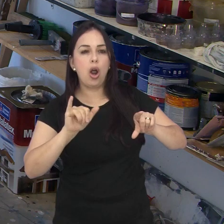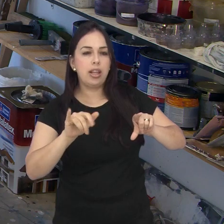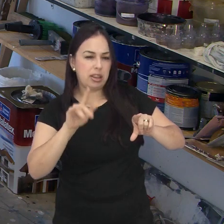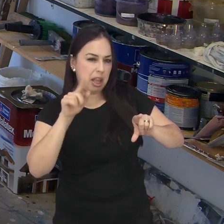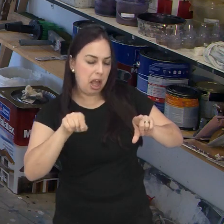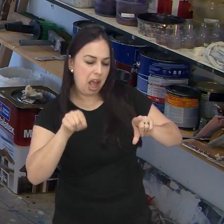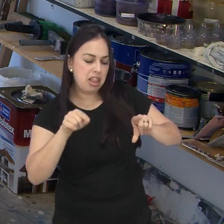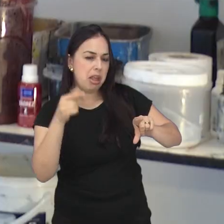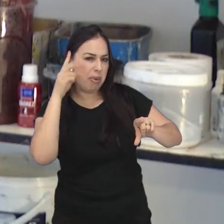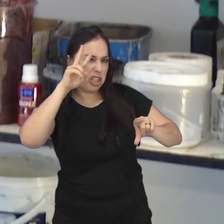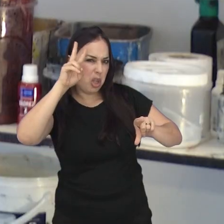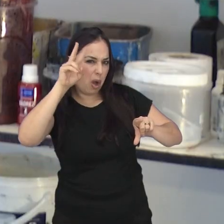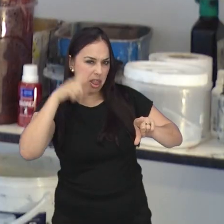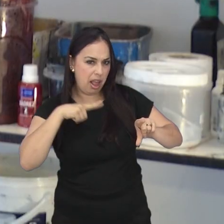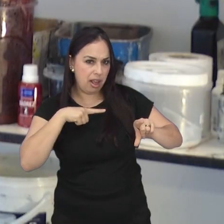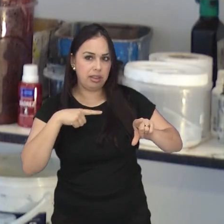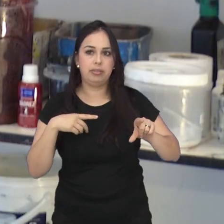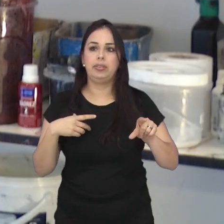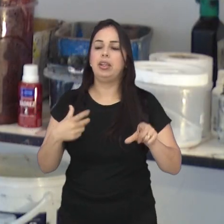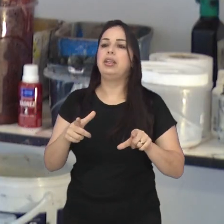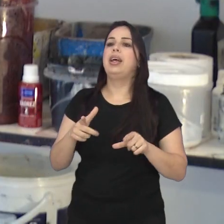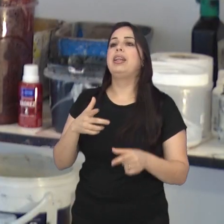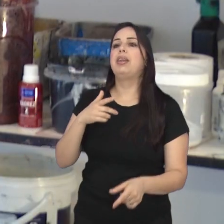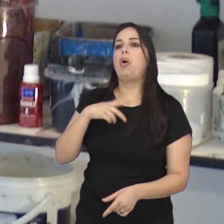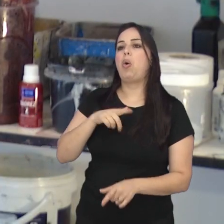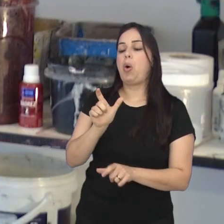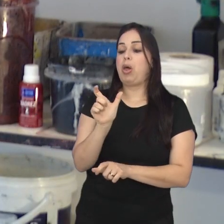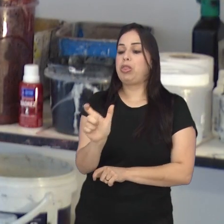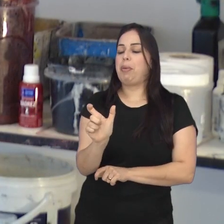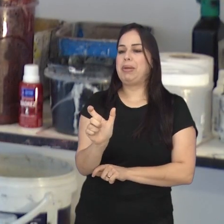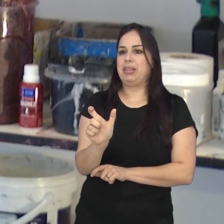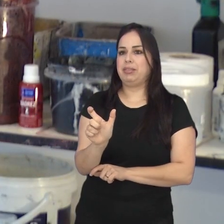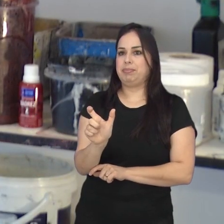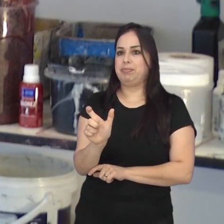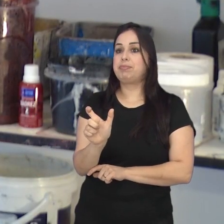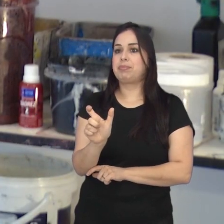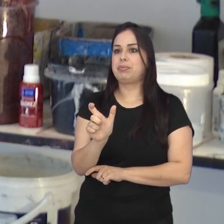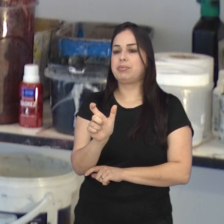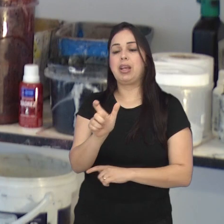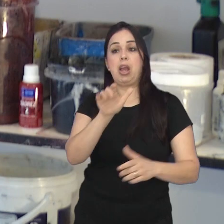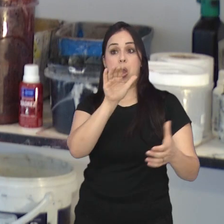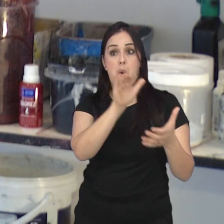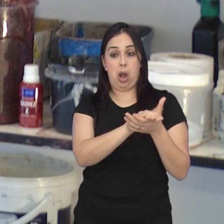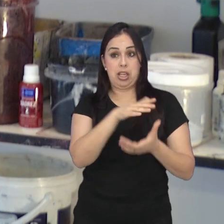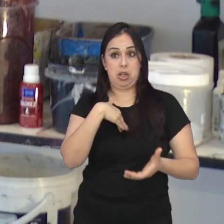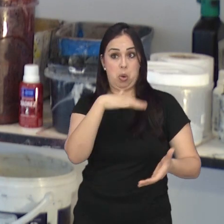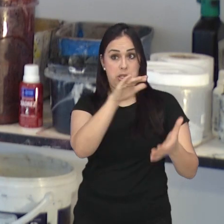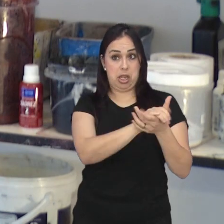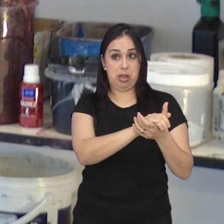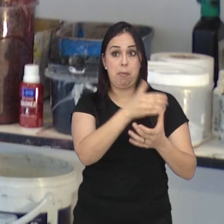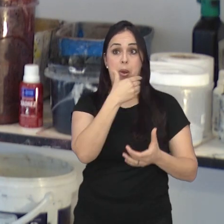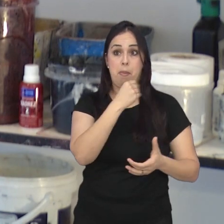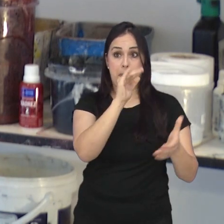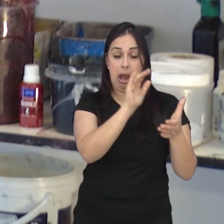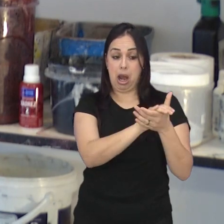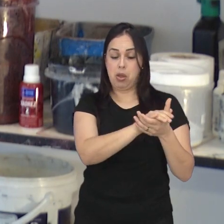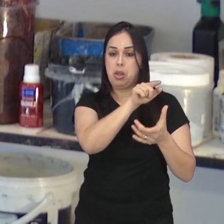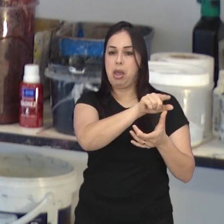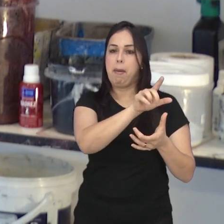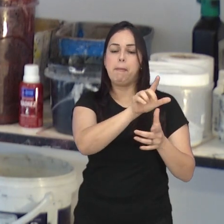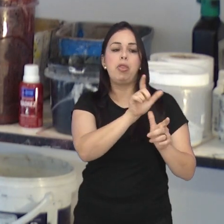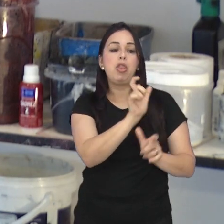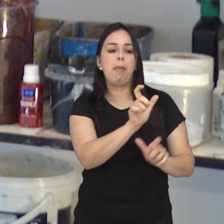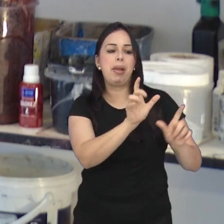seu sobrenome? Então, esse é o sobrenome que eu passei a ter quando eu casei. Né?